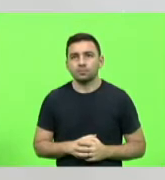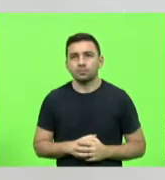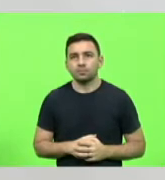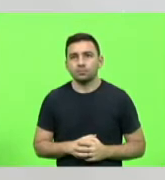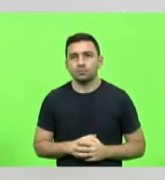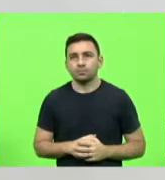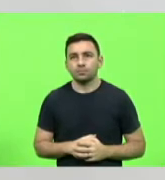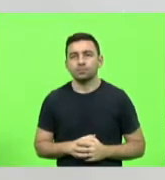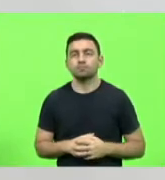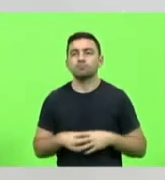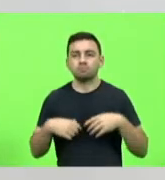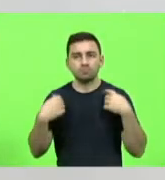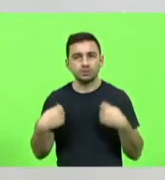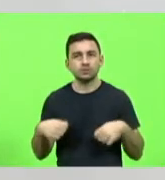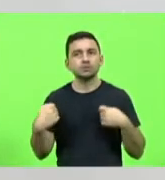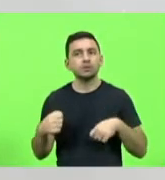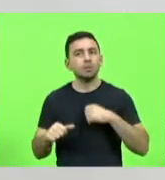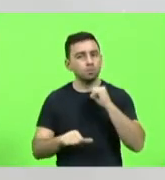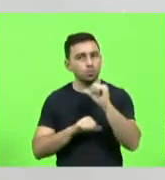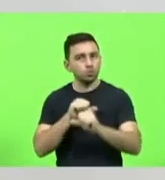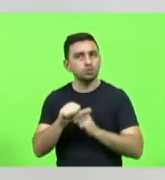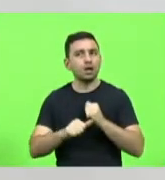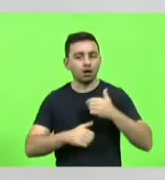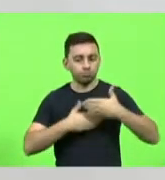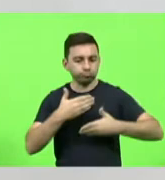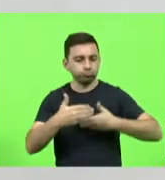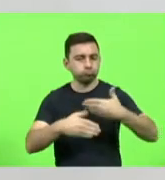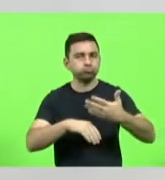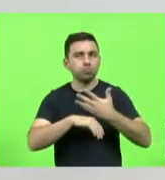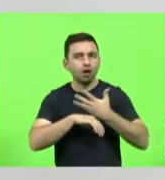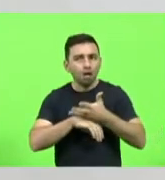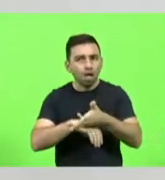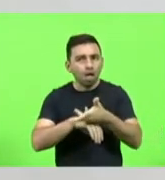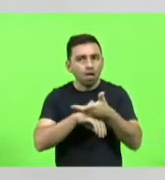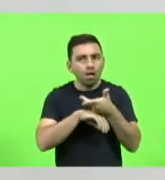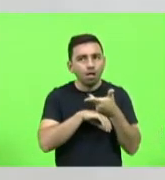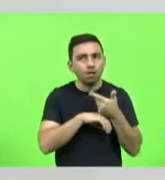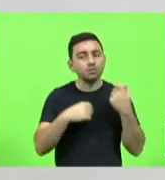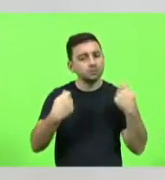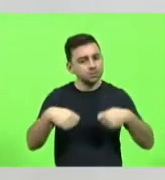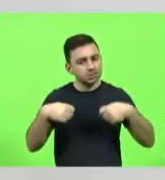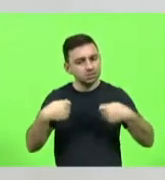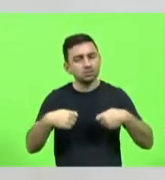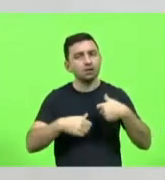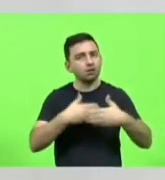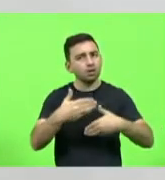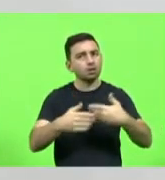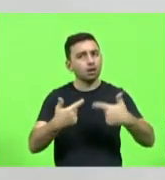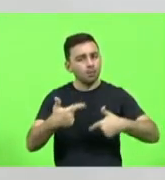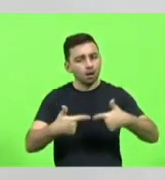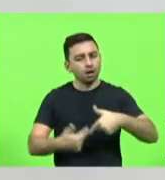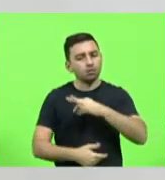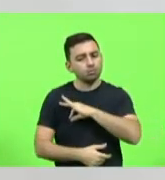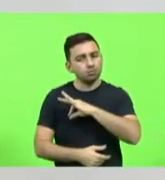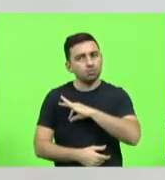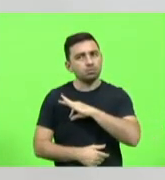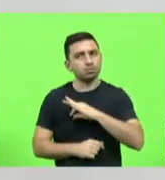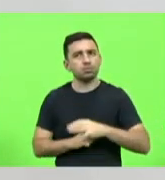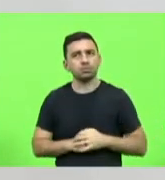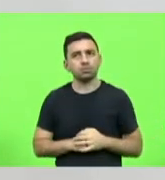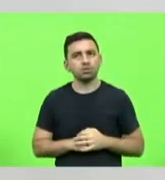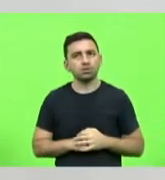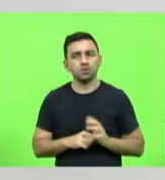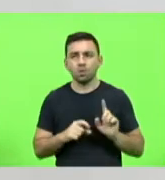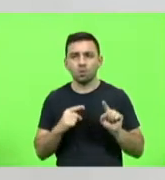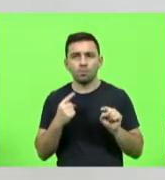Temos que começar a transformar essa carreira novamente em algo atrativo. Tá? Algo atrativo. E não é, como eu já